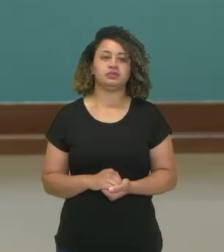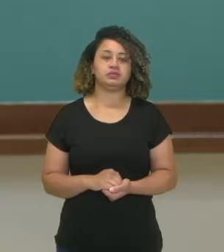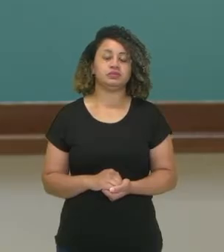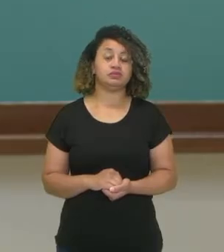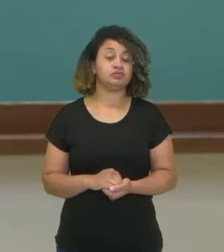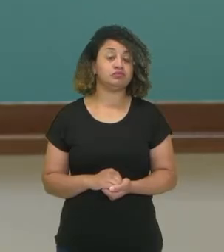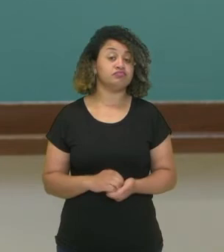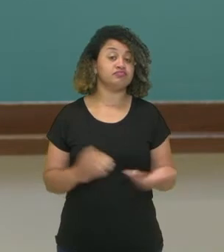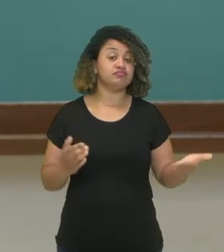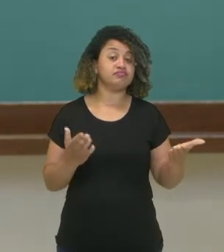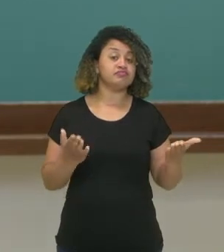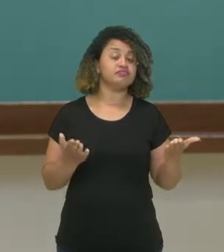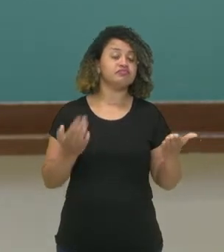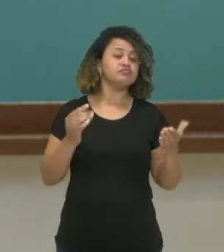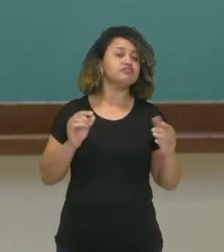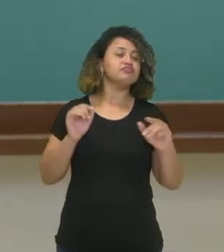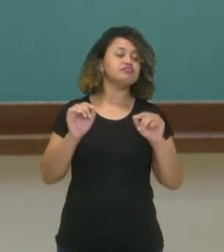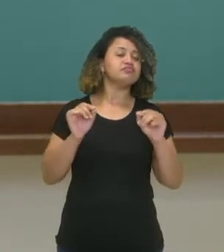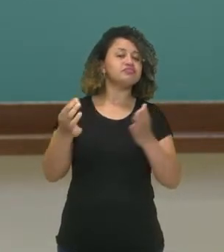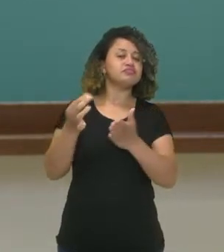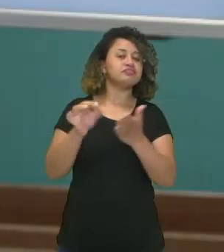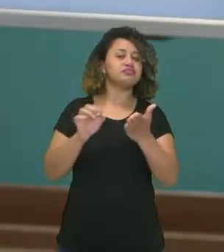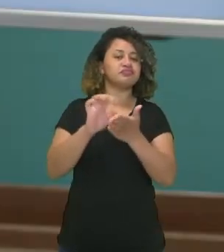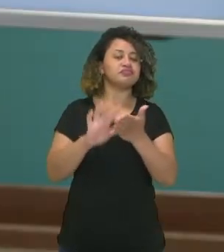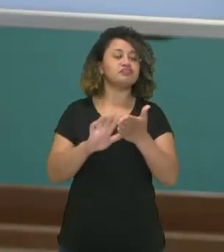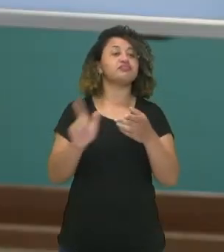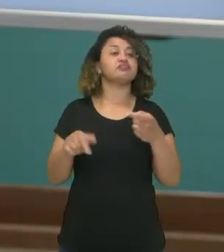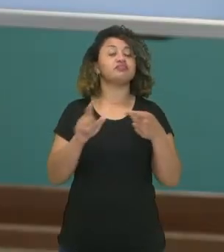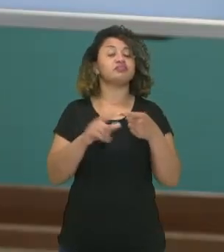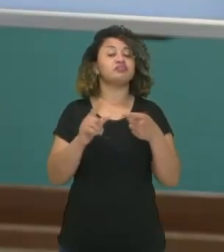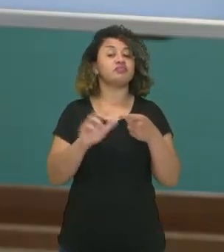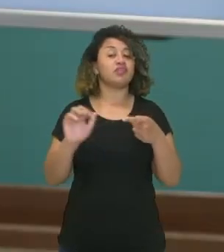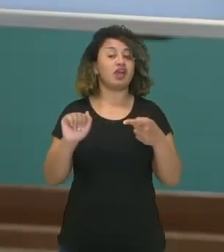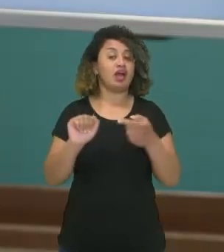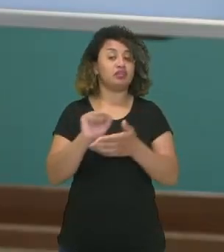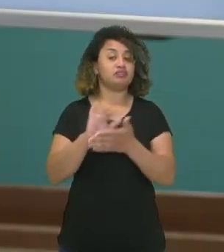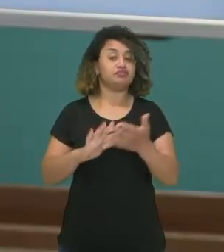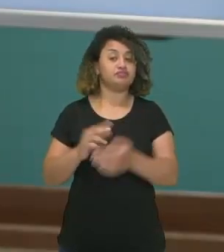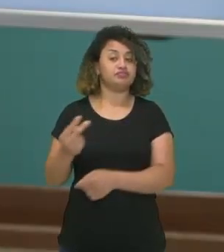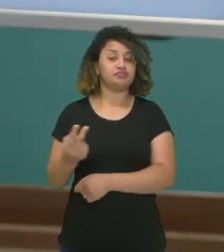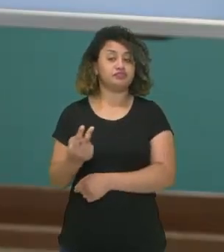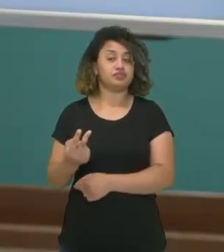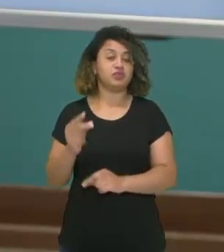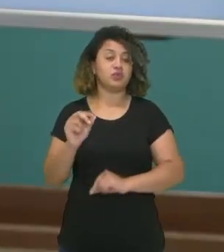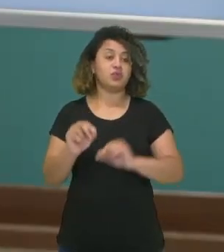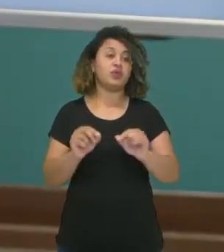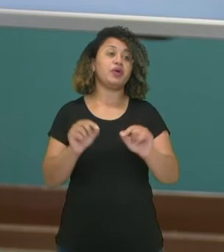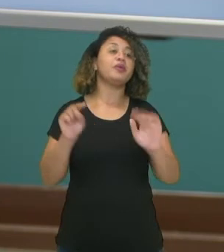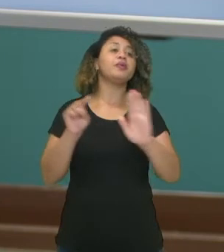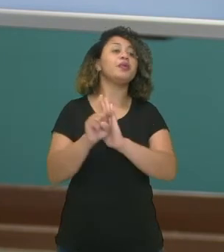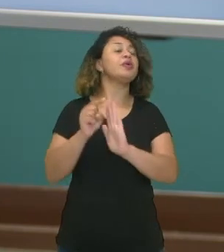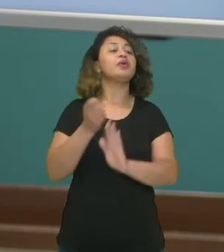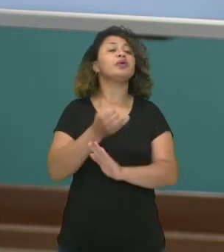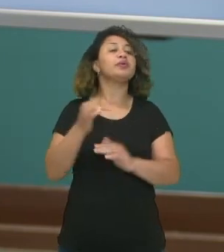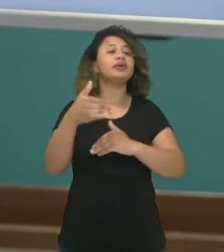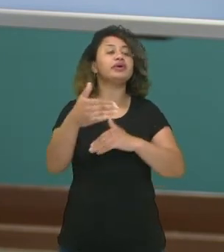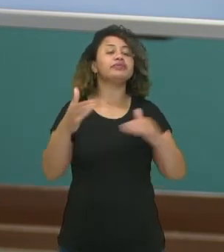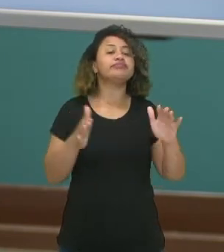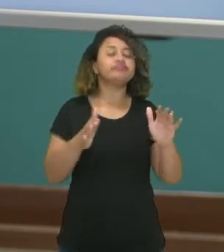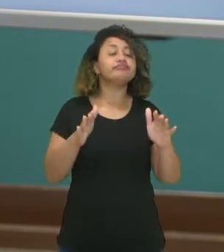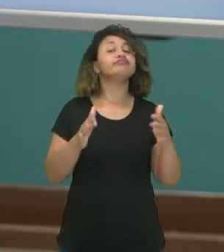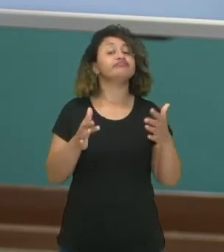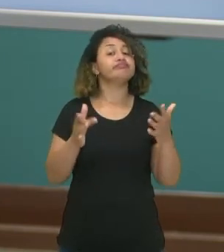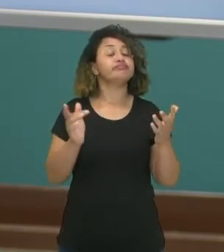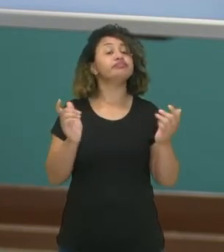Vamos lá então, na letra A do nosso Praticando 2, ele quer saber quantas caixas desse